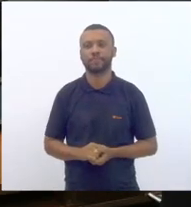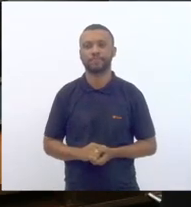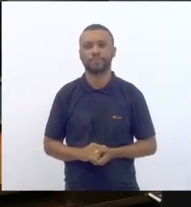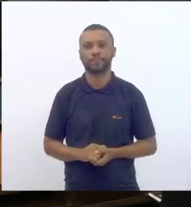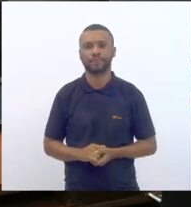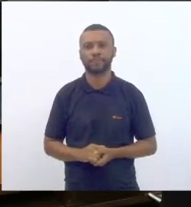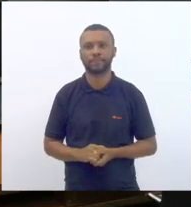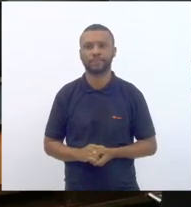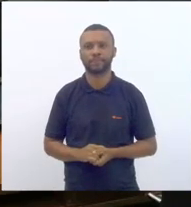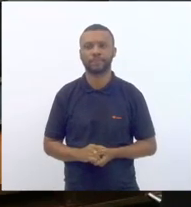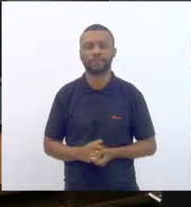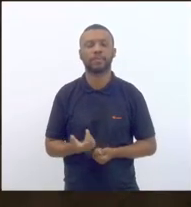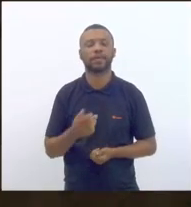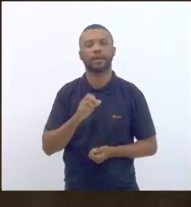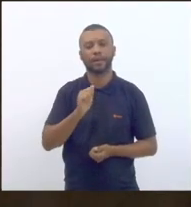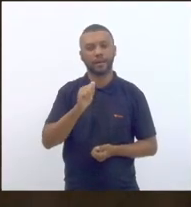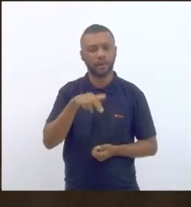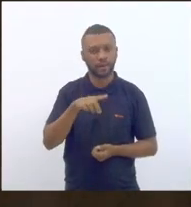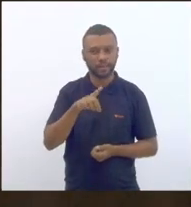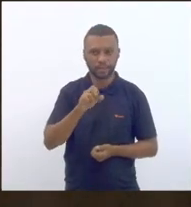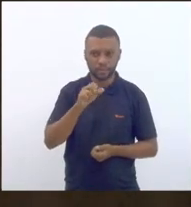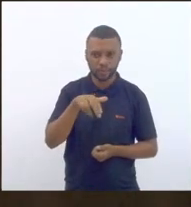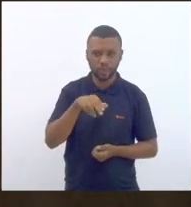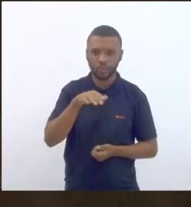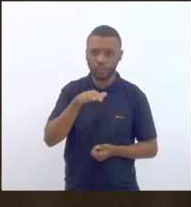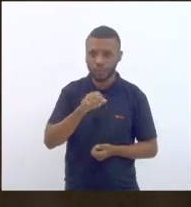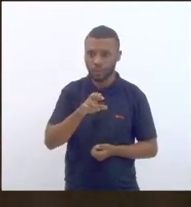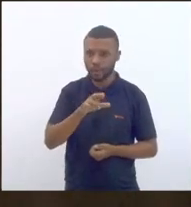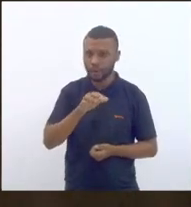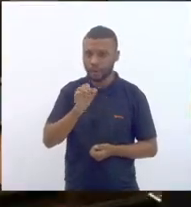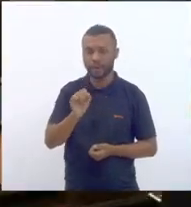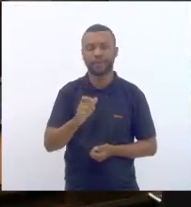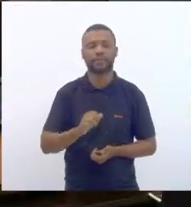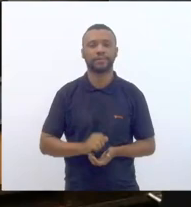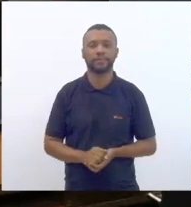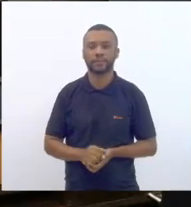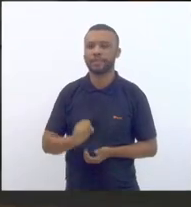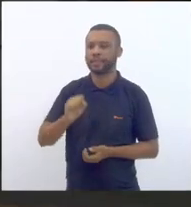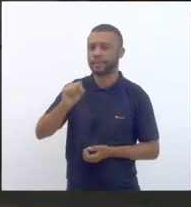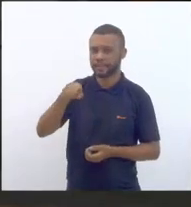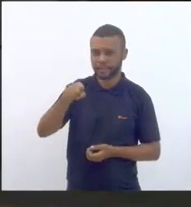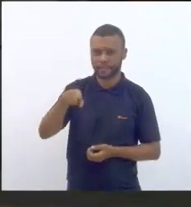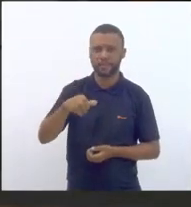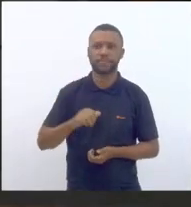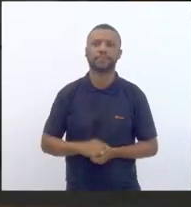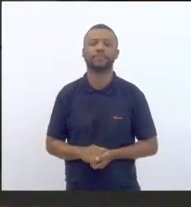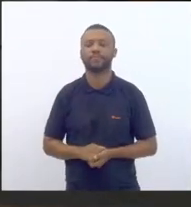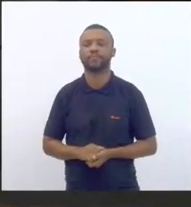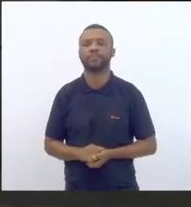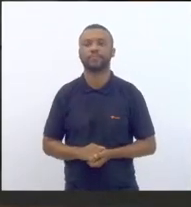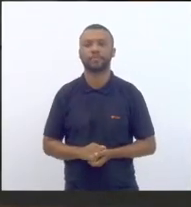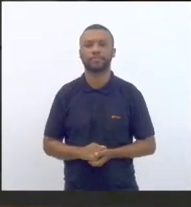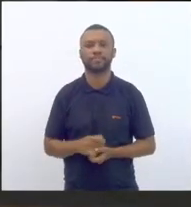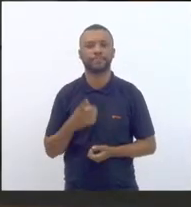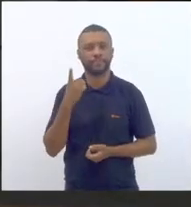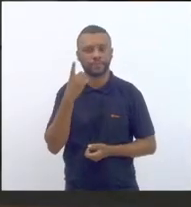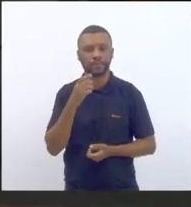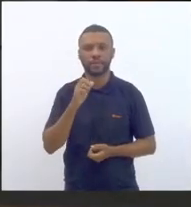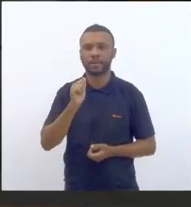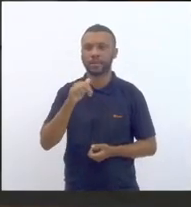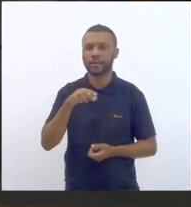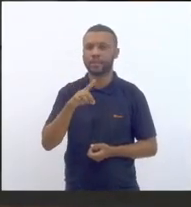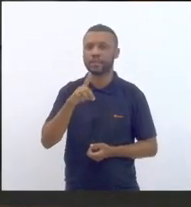Deputado Anderson Moraes. Sim, senhor presidente. Sim, 3. Deputado